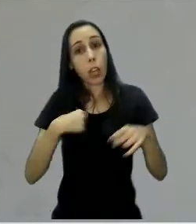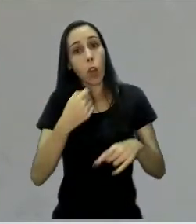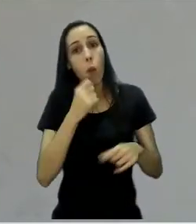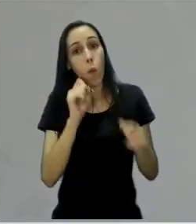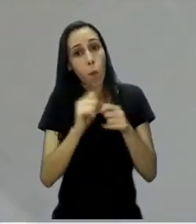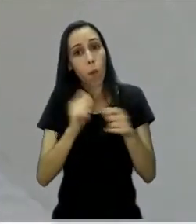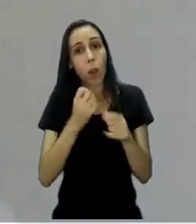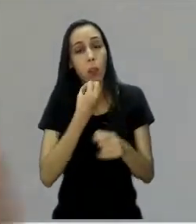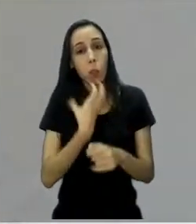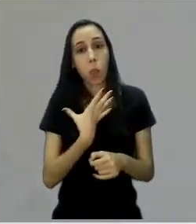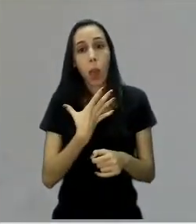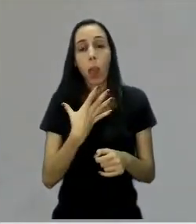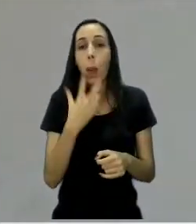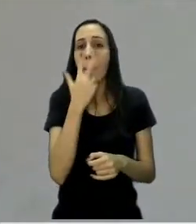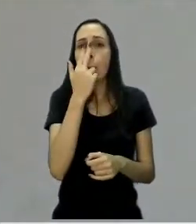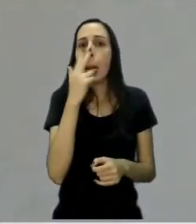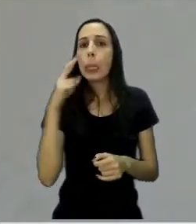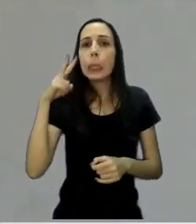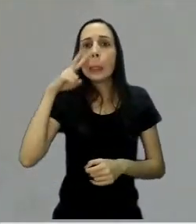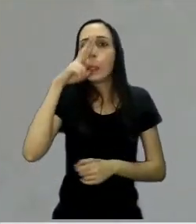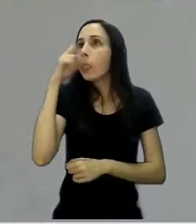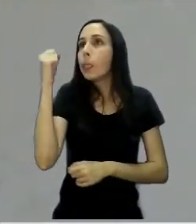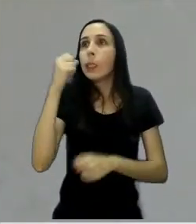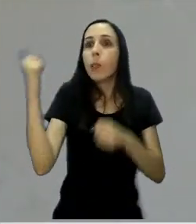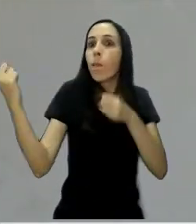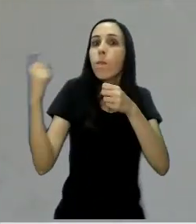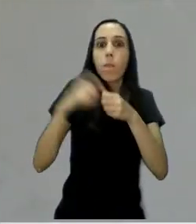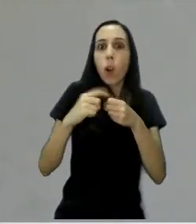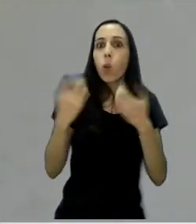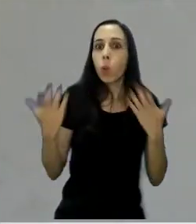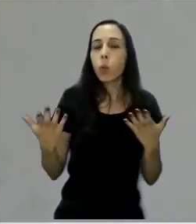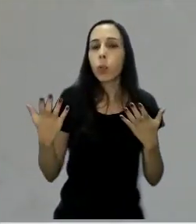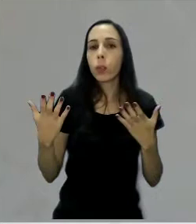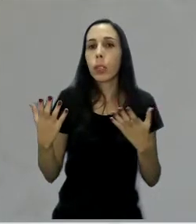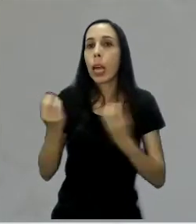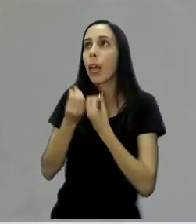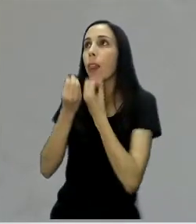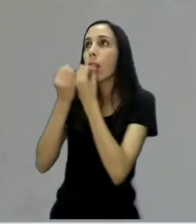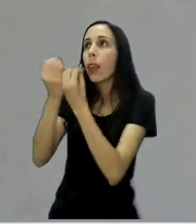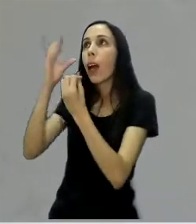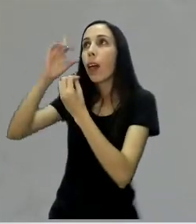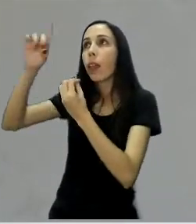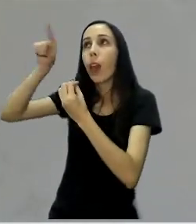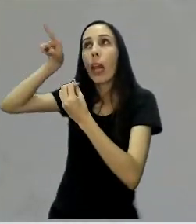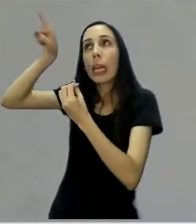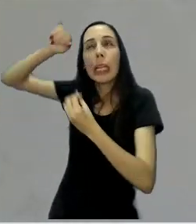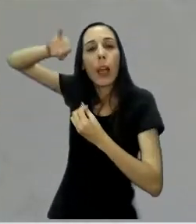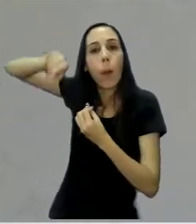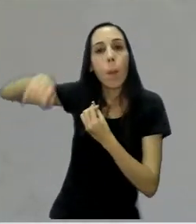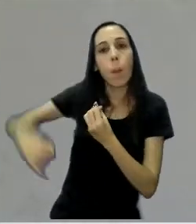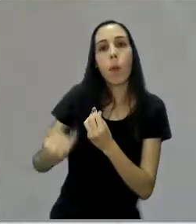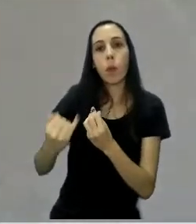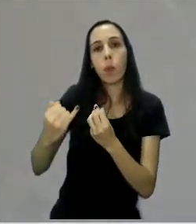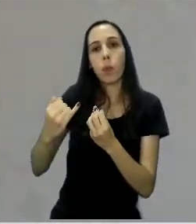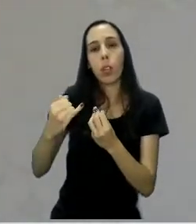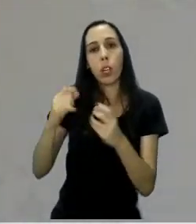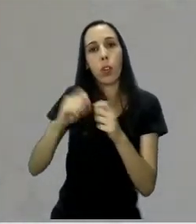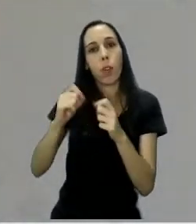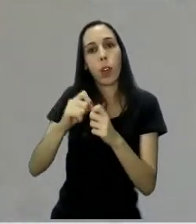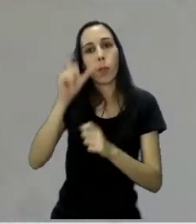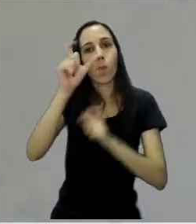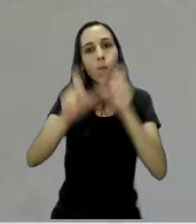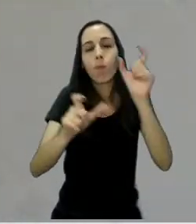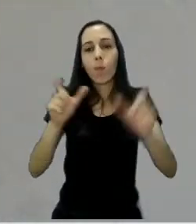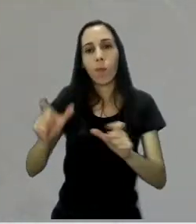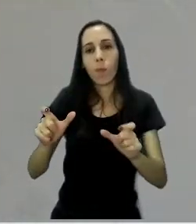faz o bem, a força volta. Dar a Deus a oportunidade de agir naquela situação, porque a gente